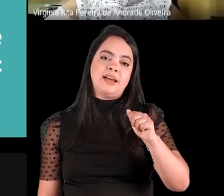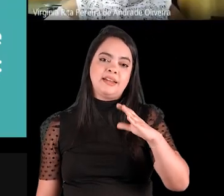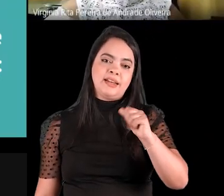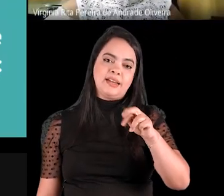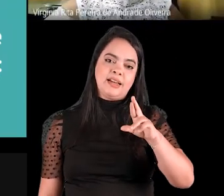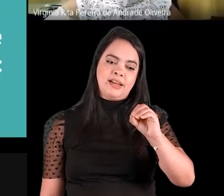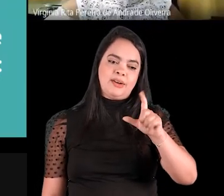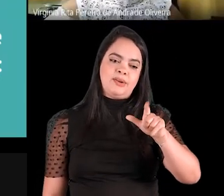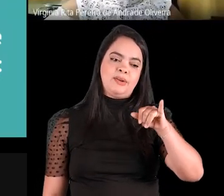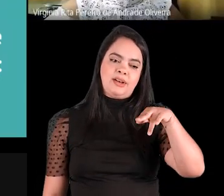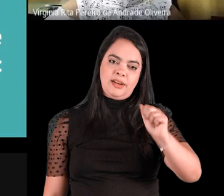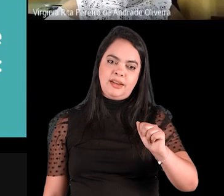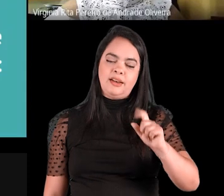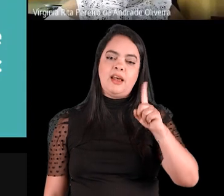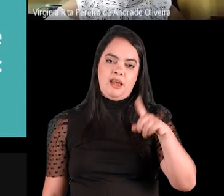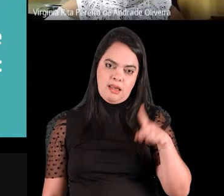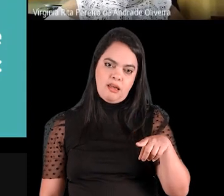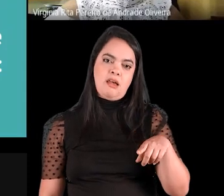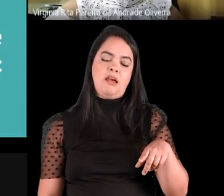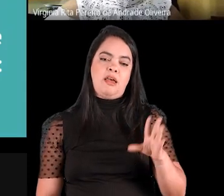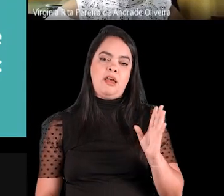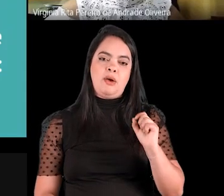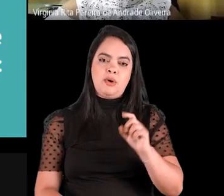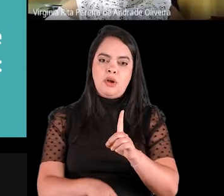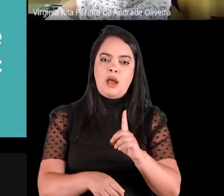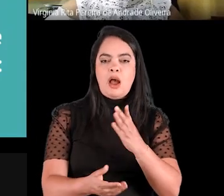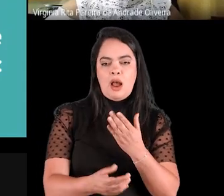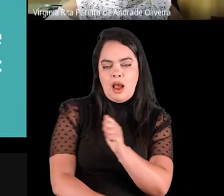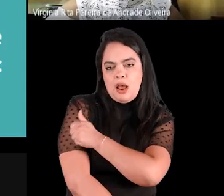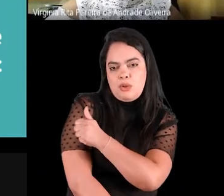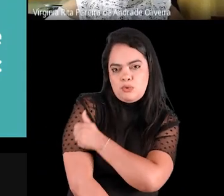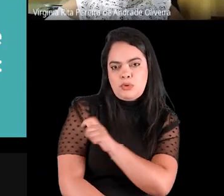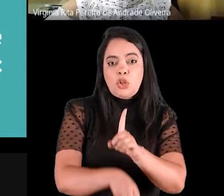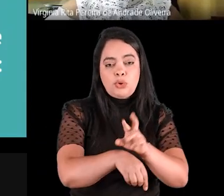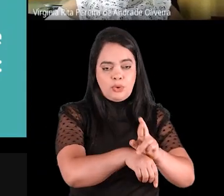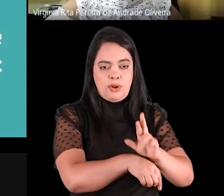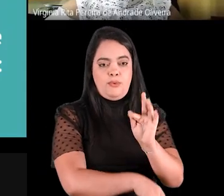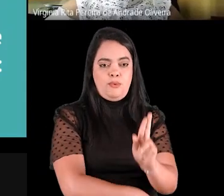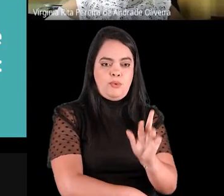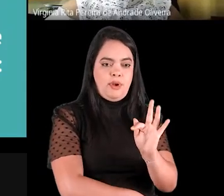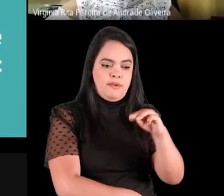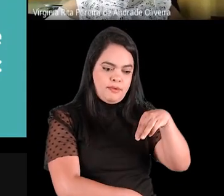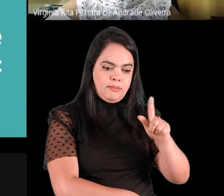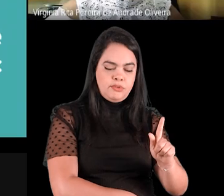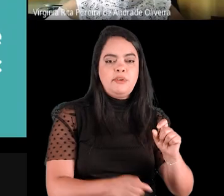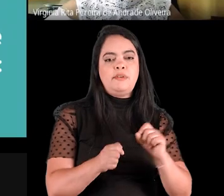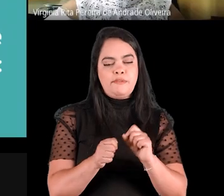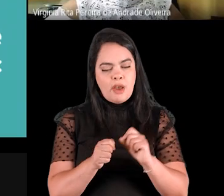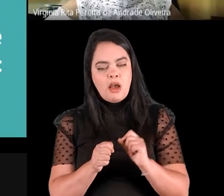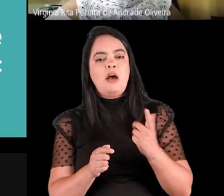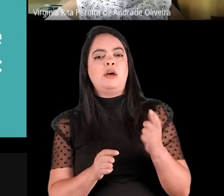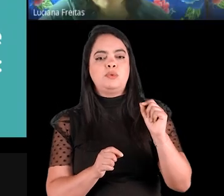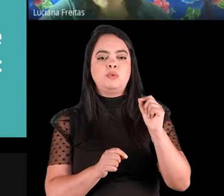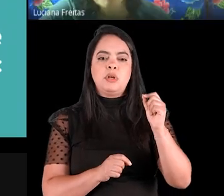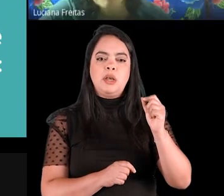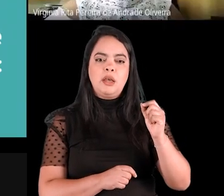A Ana Carolina, ela é da própria UFMG, ela é doutoranda também, e ela faz esse trabalho de descrição de imagens, então